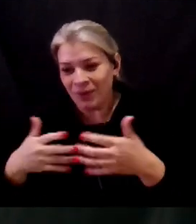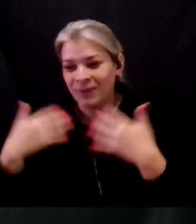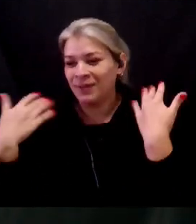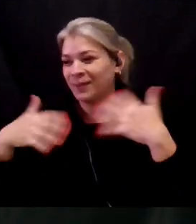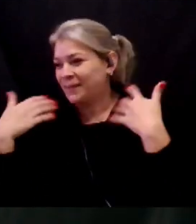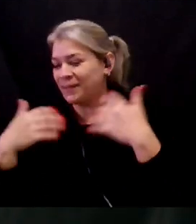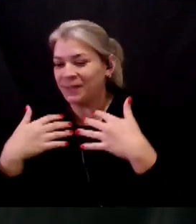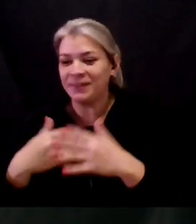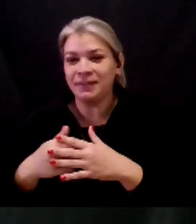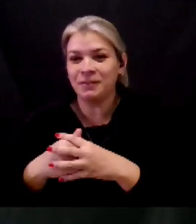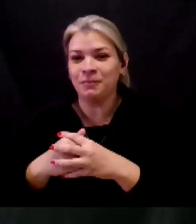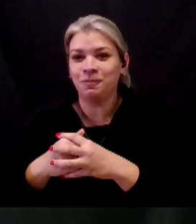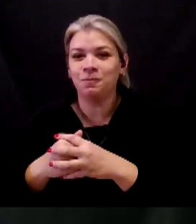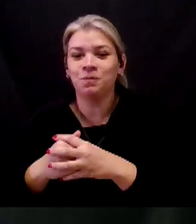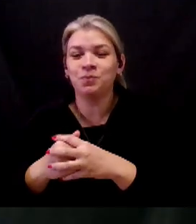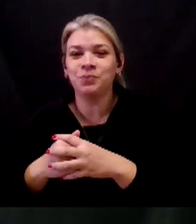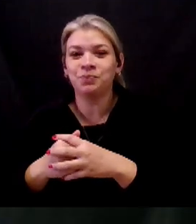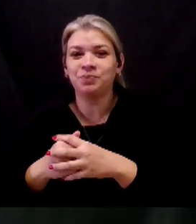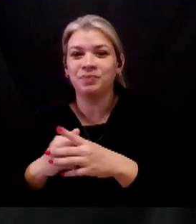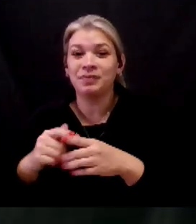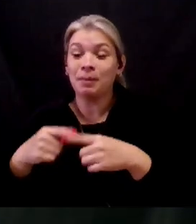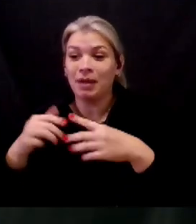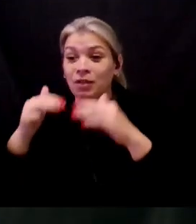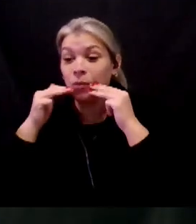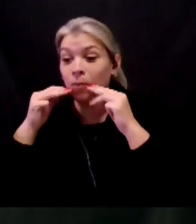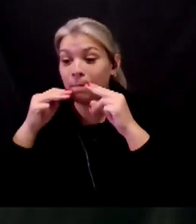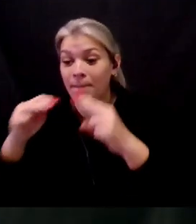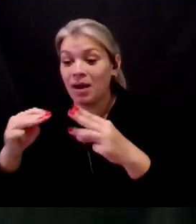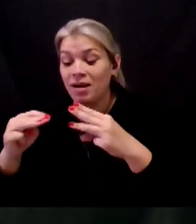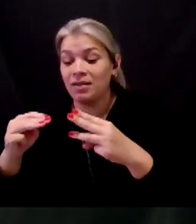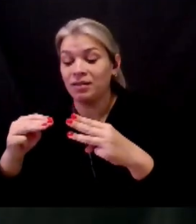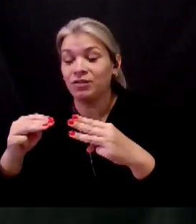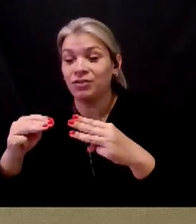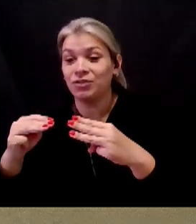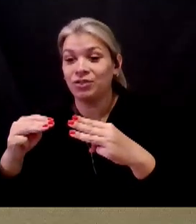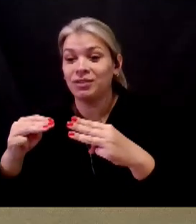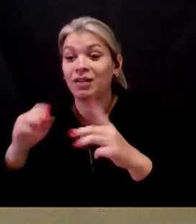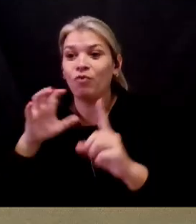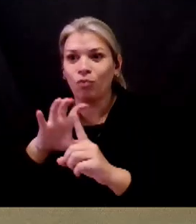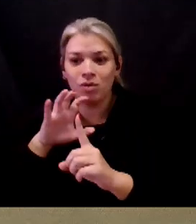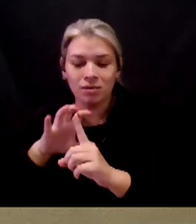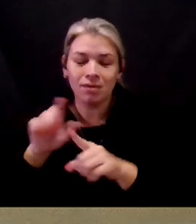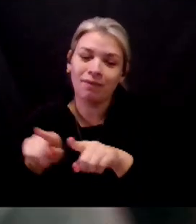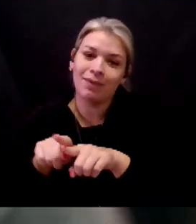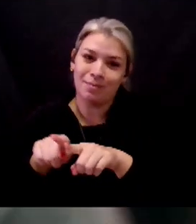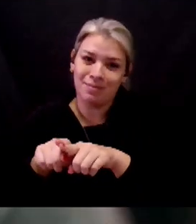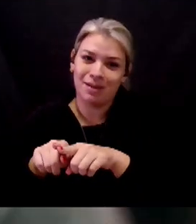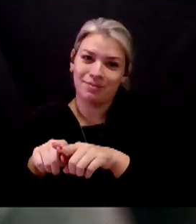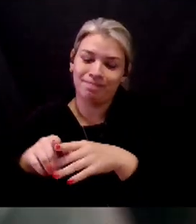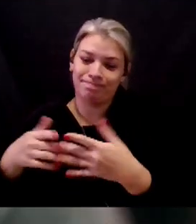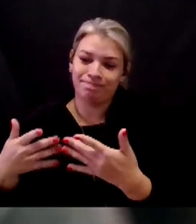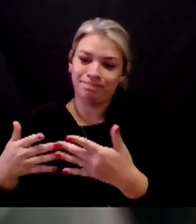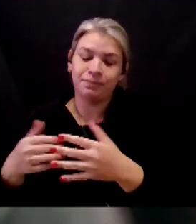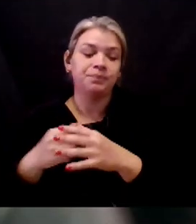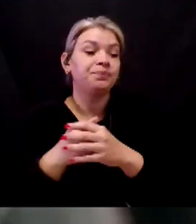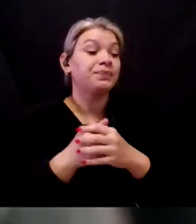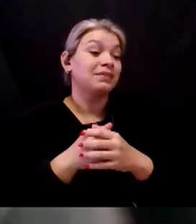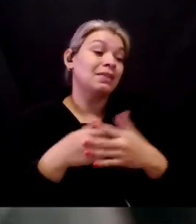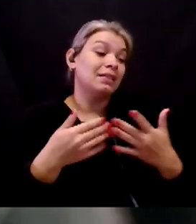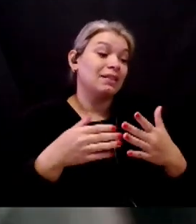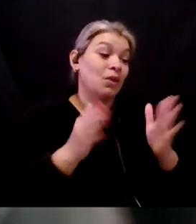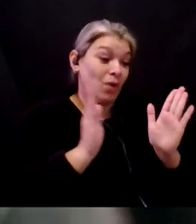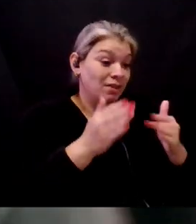marketing, doutora Lívia, ele influencia muito nesse momento, né? As embalagens começaram a ficarem mais coloridas,